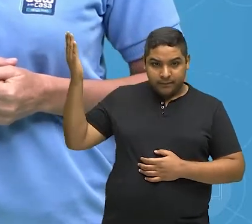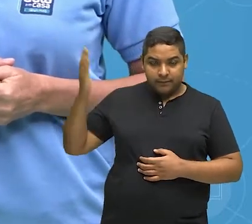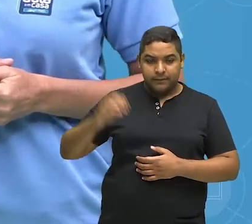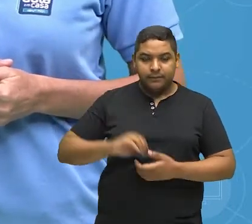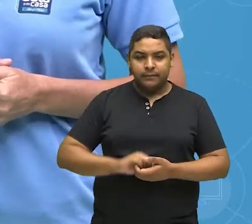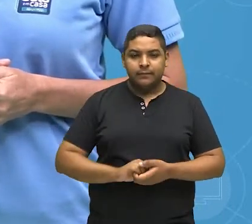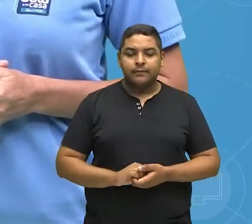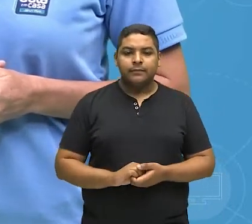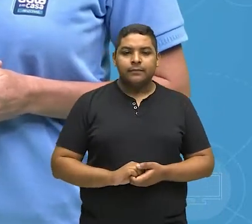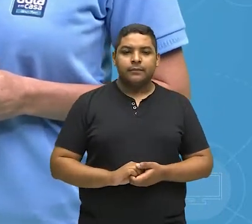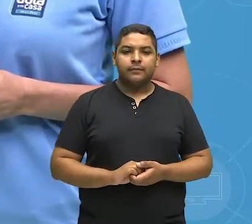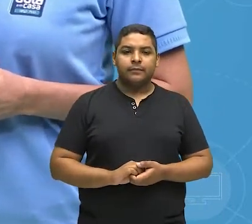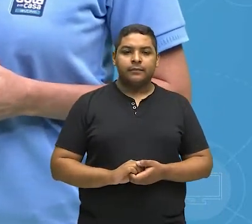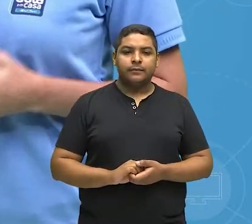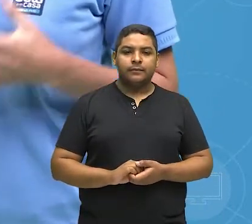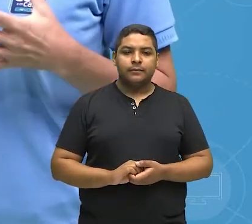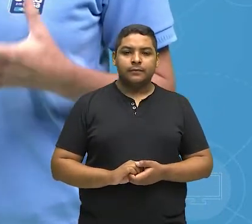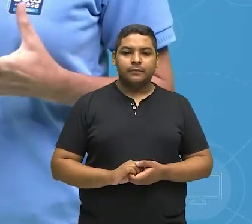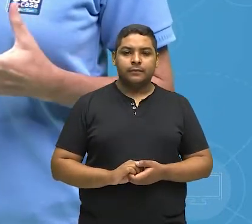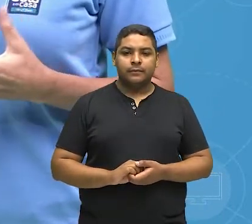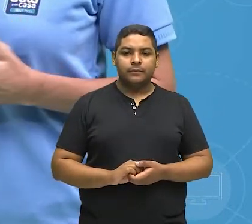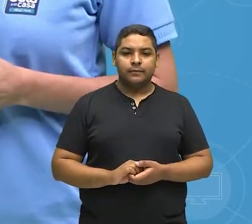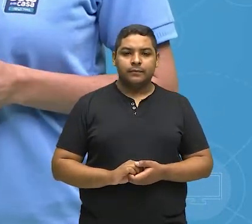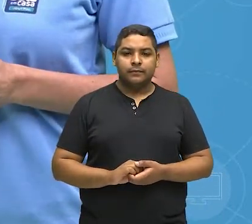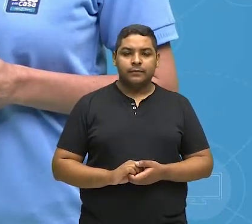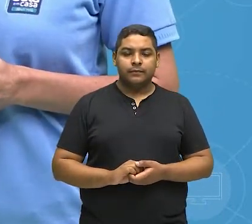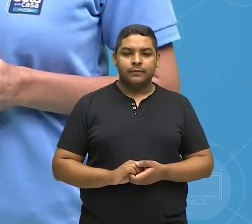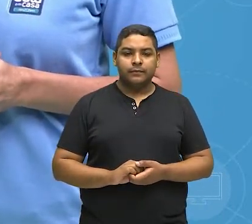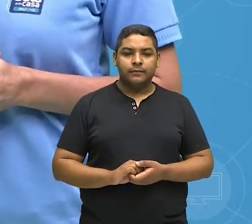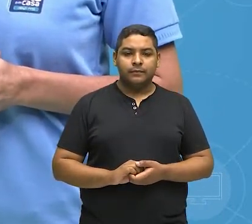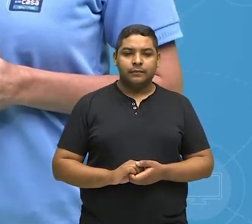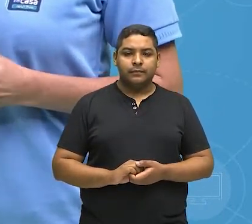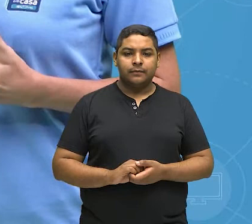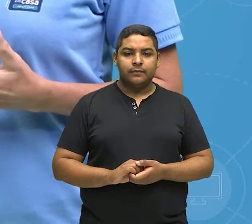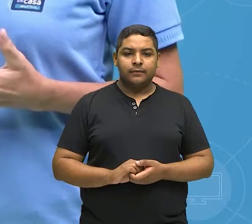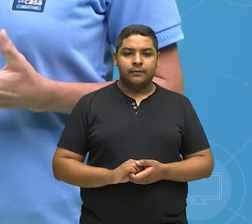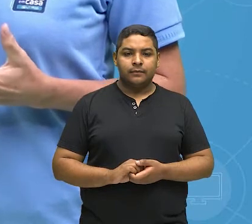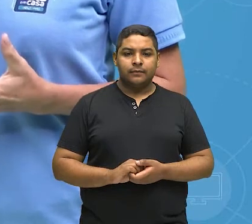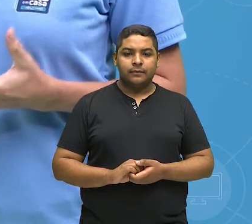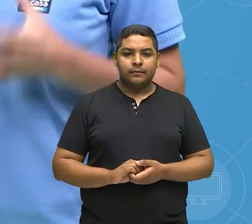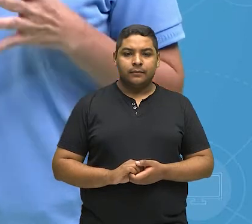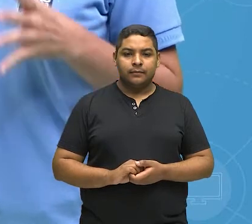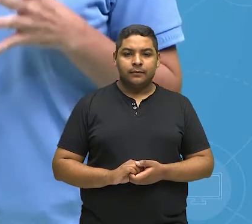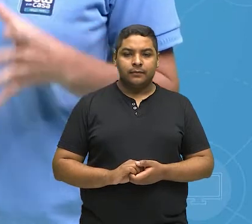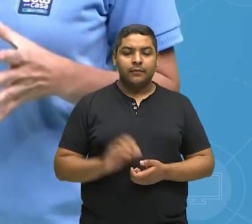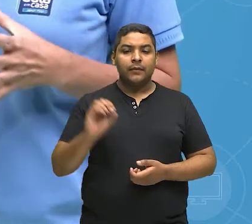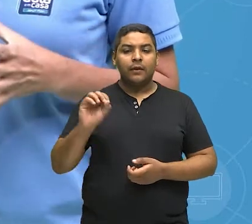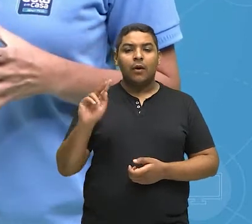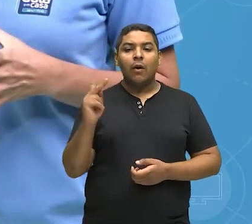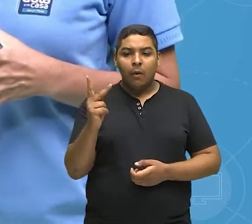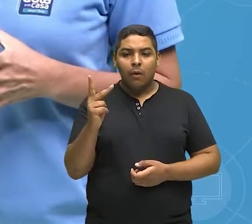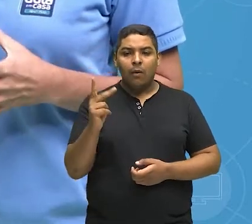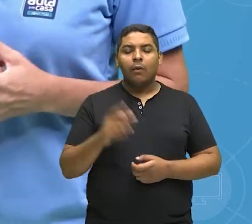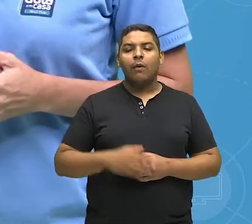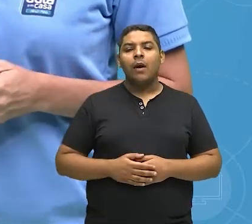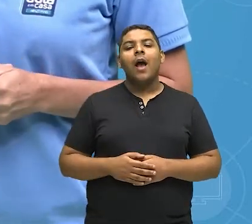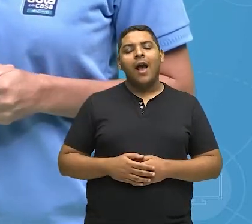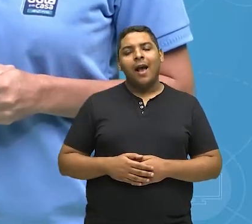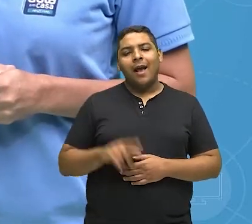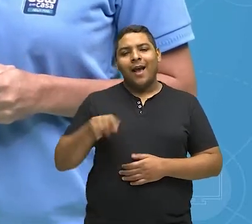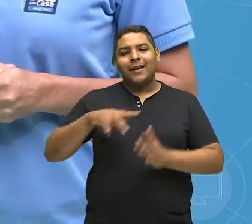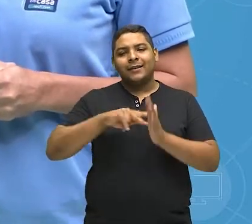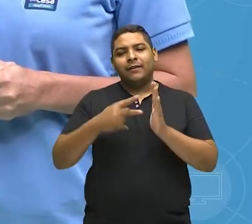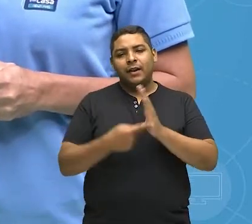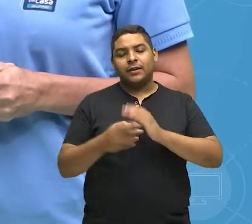ok? E aí nós finalizamos com O, certo? O, ou é a mesma coisa que zero, tudo